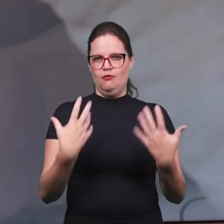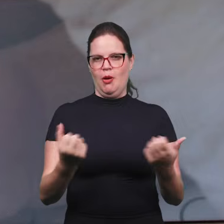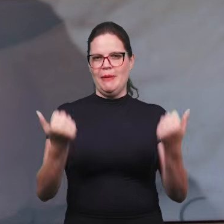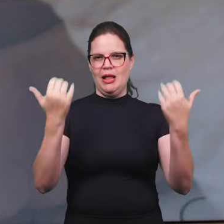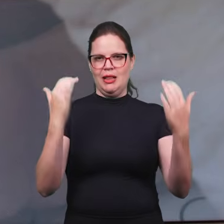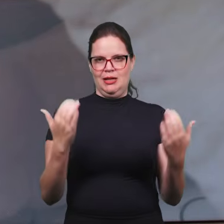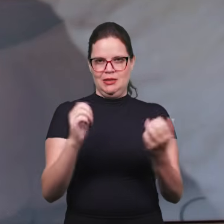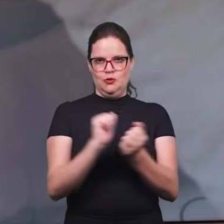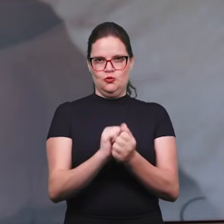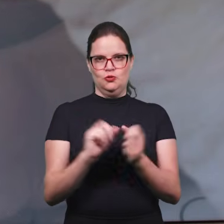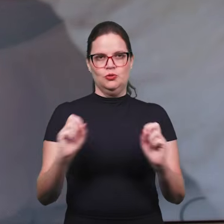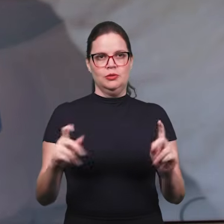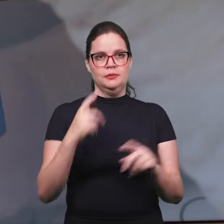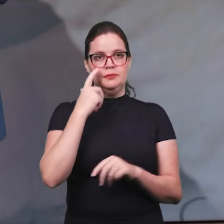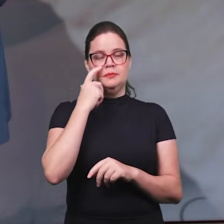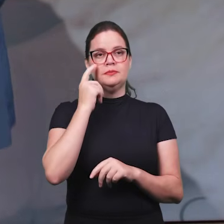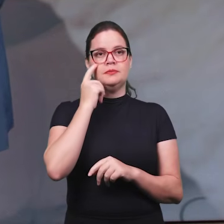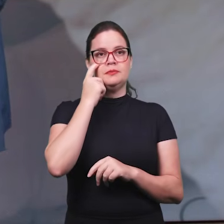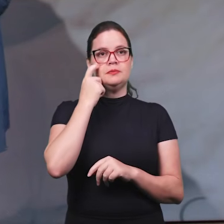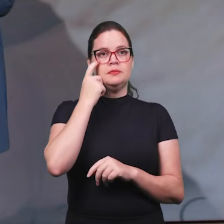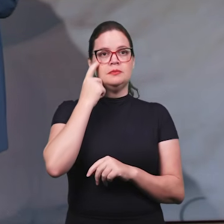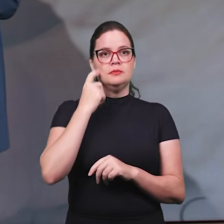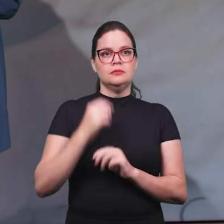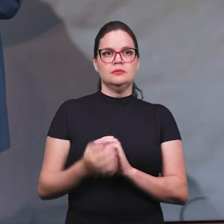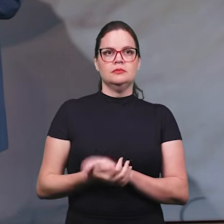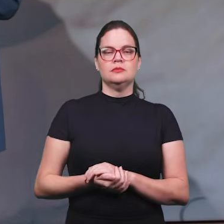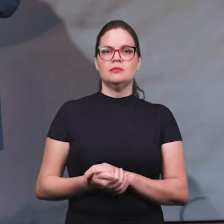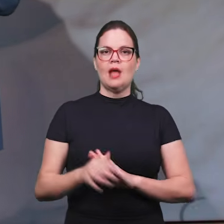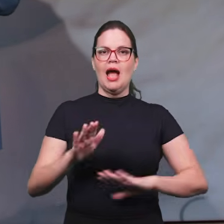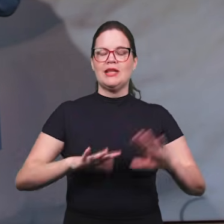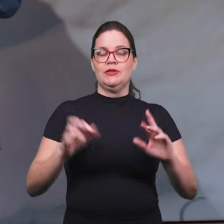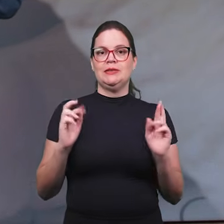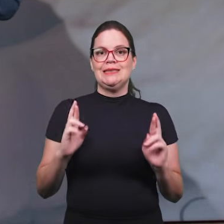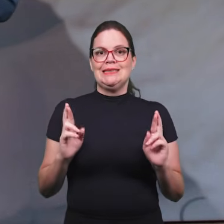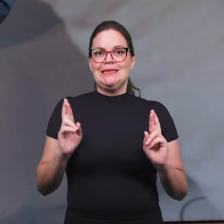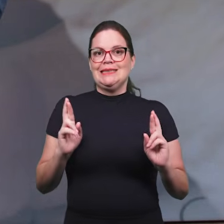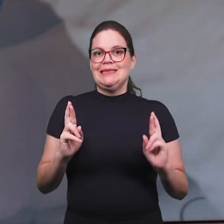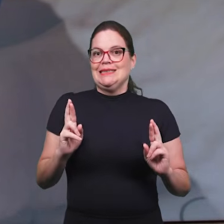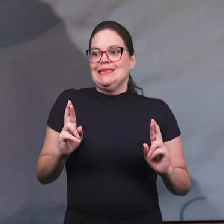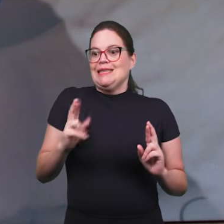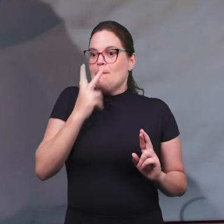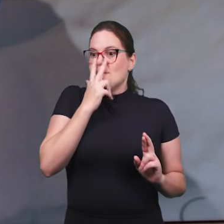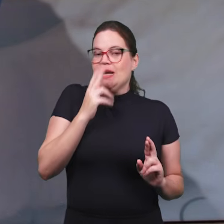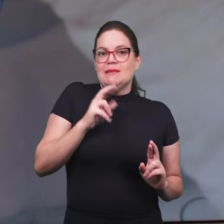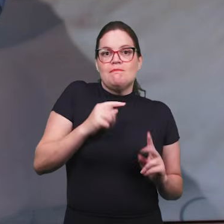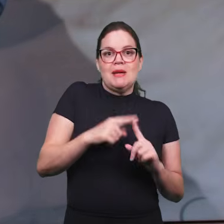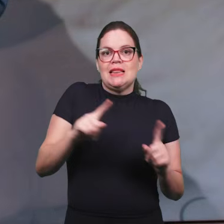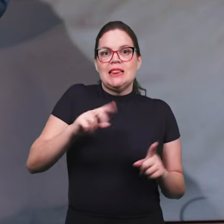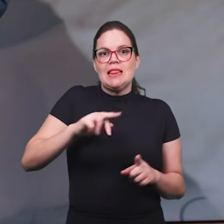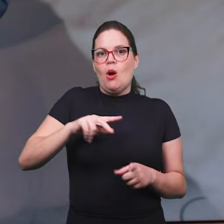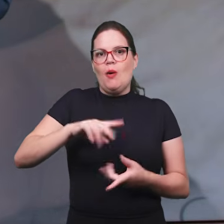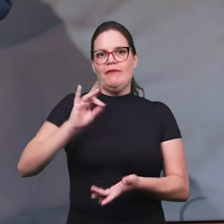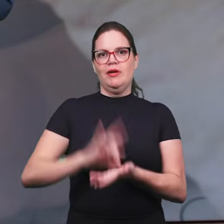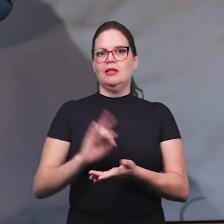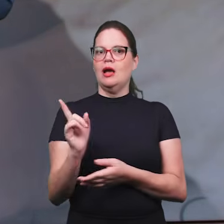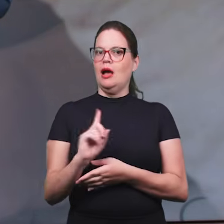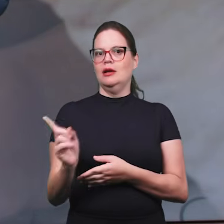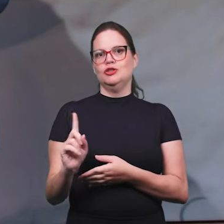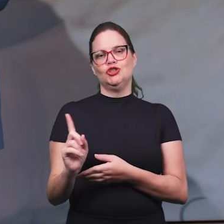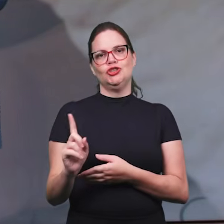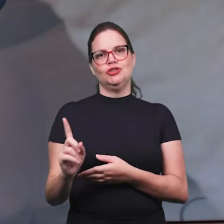analisar isso em conjunto. Olha, primeiramente, muitas pessoas têm